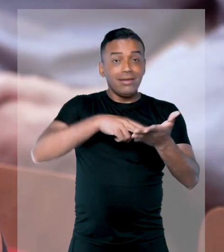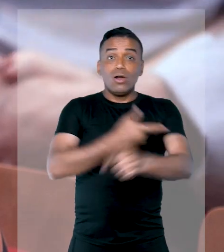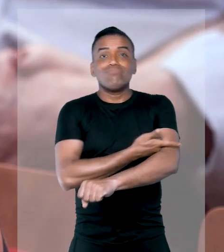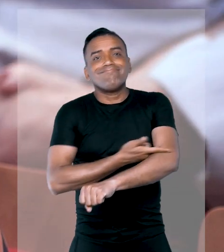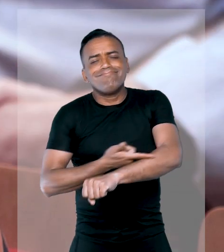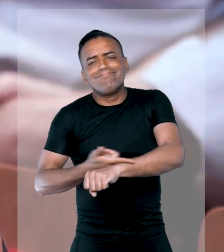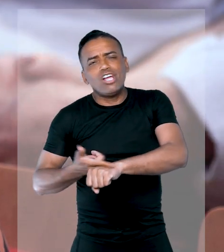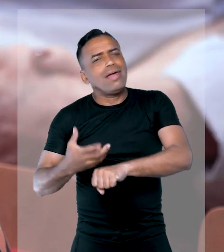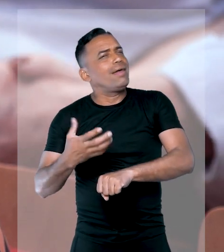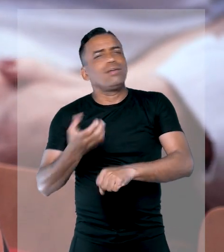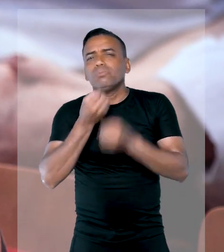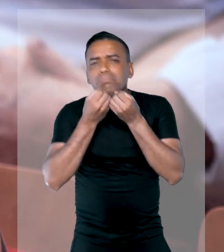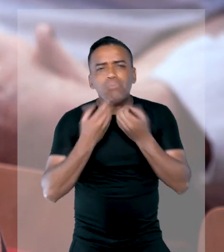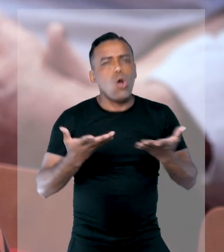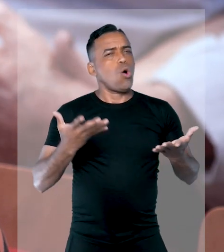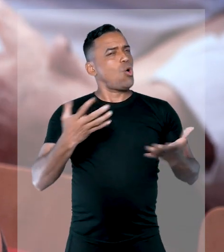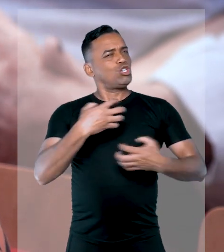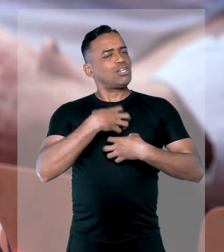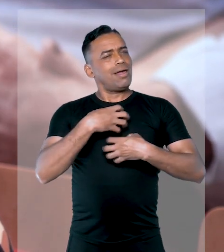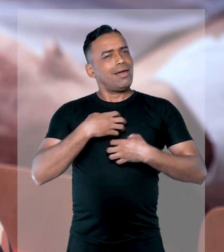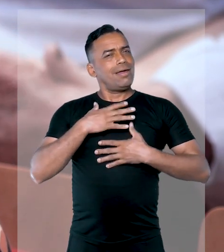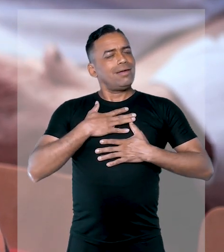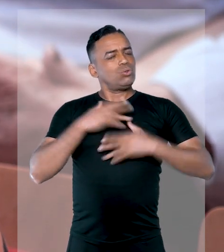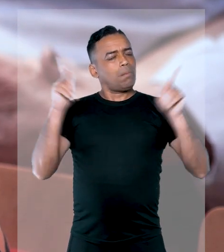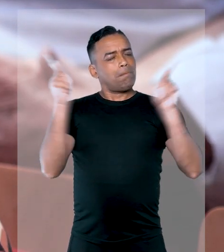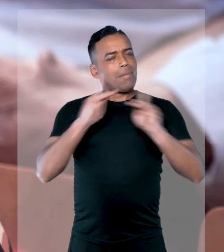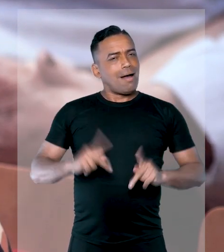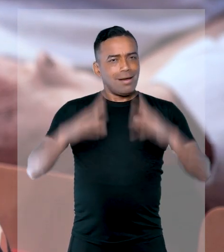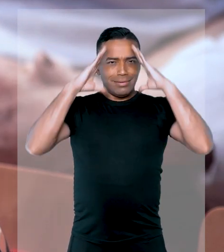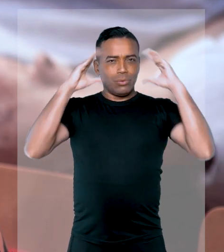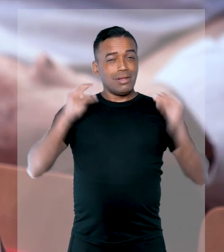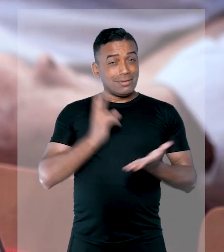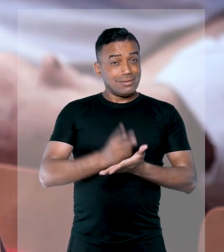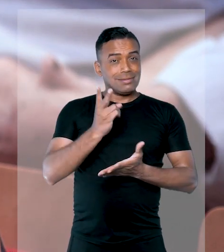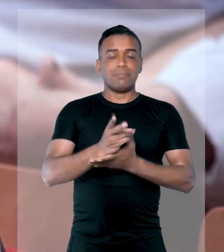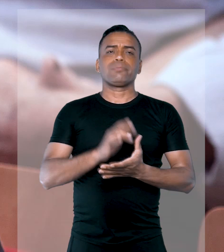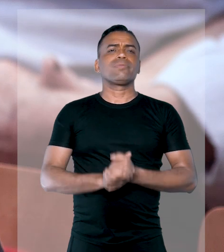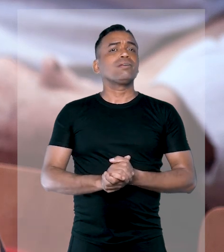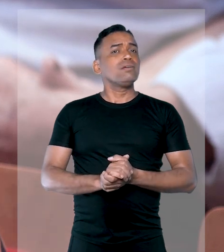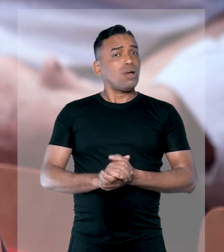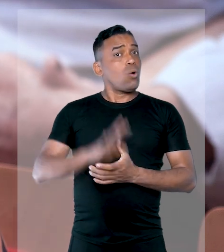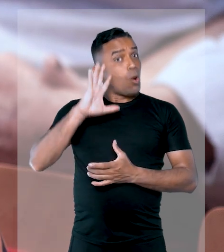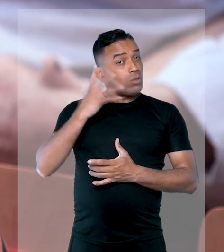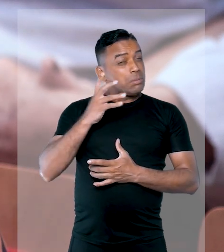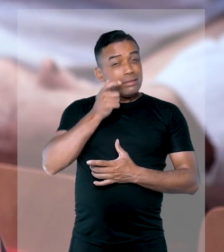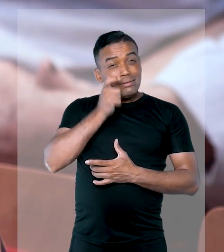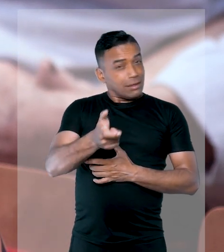estar sempre naquela paz, na tranquilidade, né? E uma coisa muito